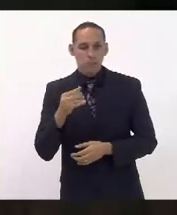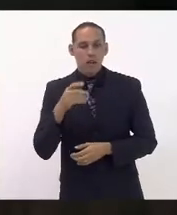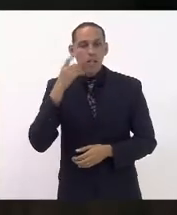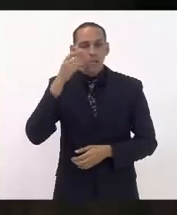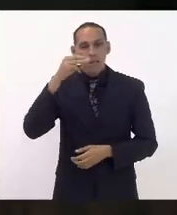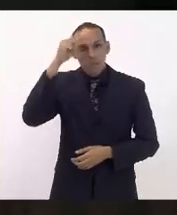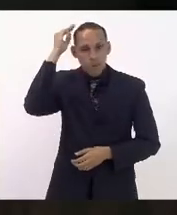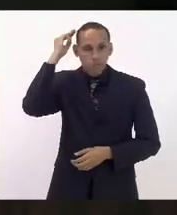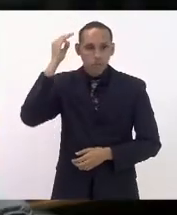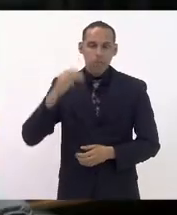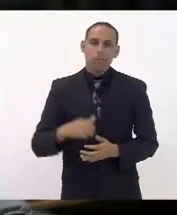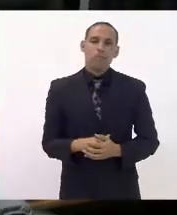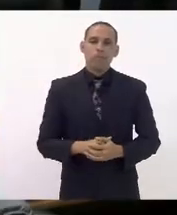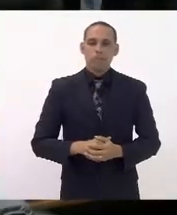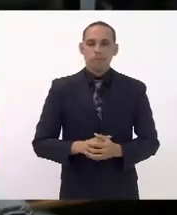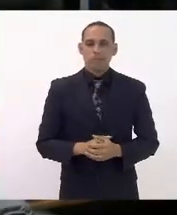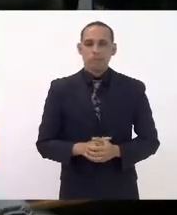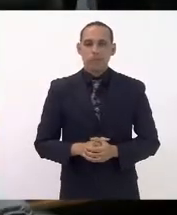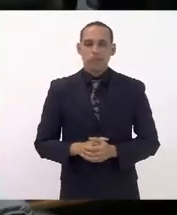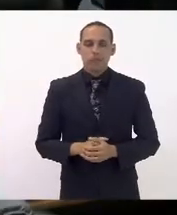Pacheco.